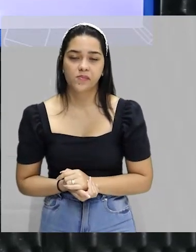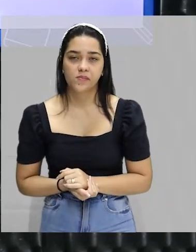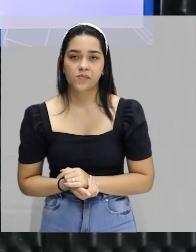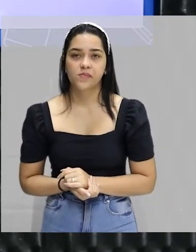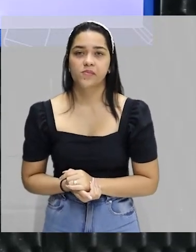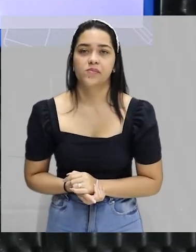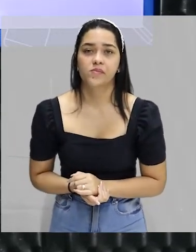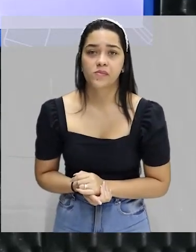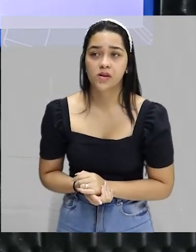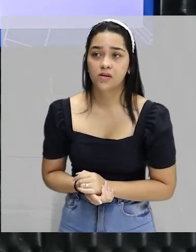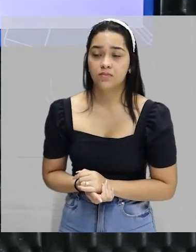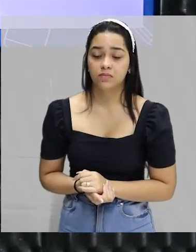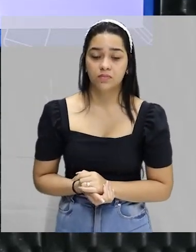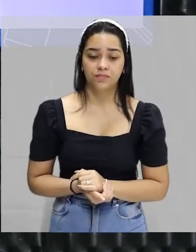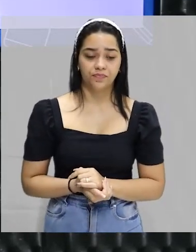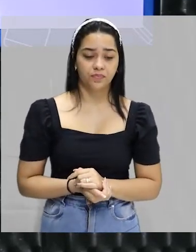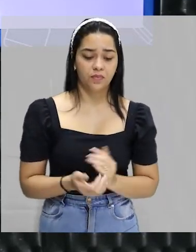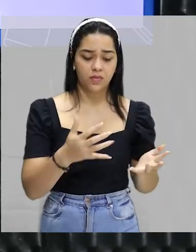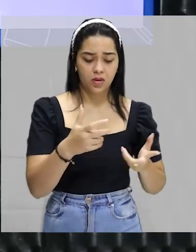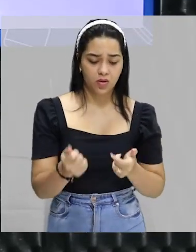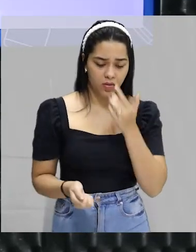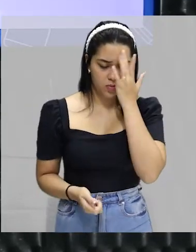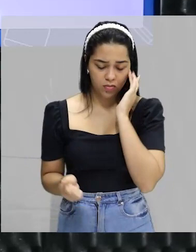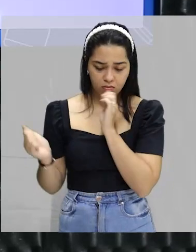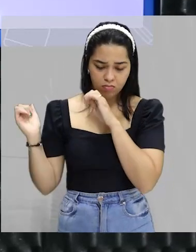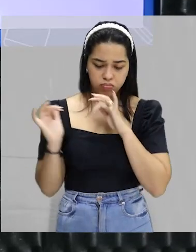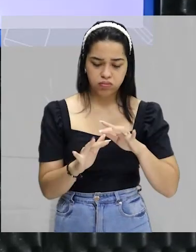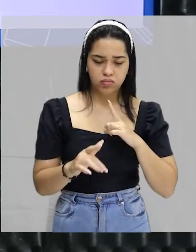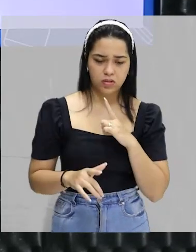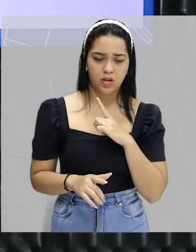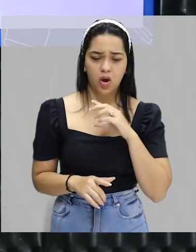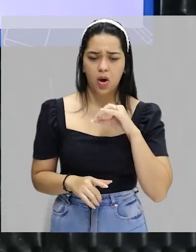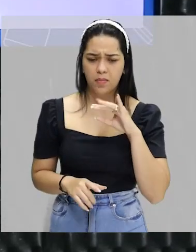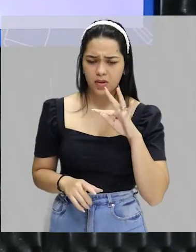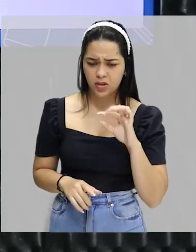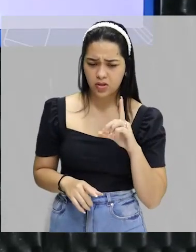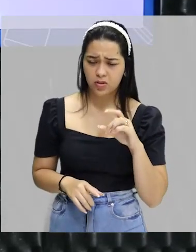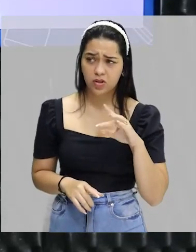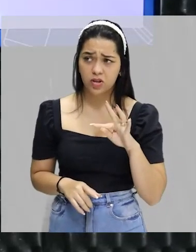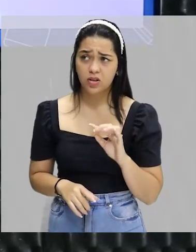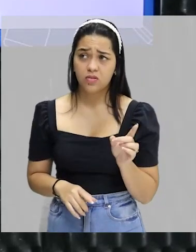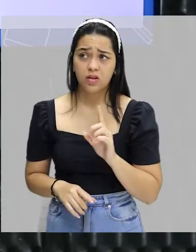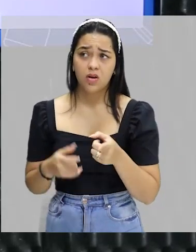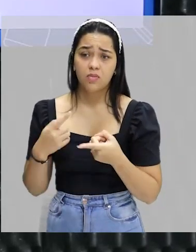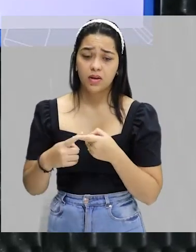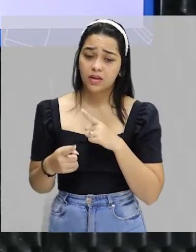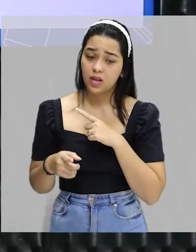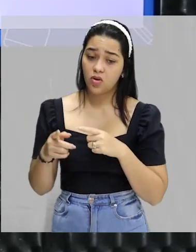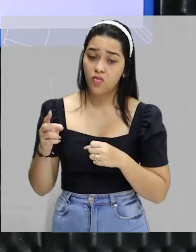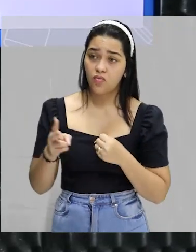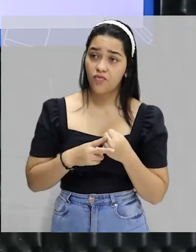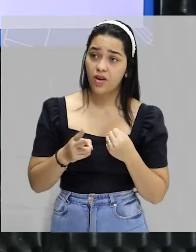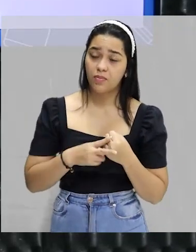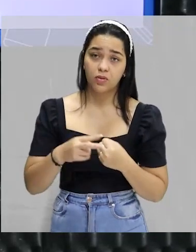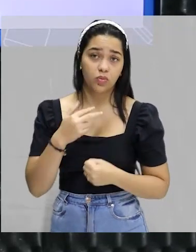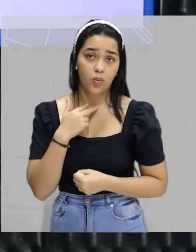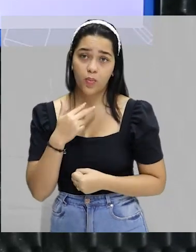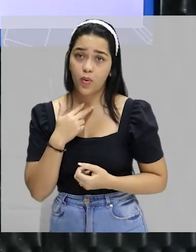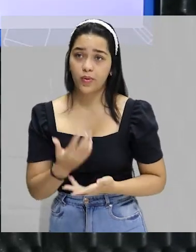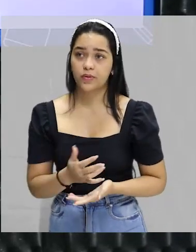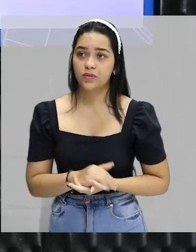só. A Terra era povoada de selvagens. Aqui eu tenho um objeto direto? Claro que não, porque eu tenho aqui um verbo de ligação, então não pode